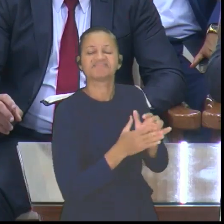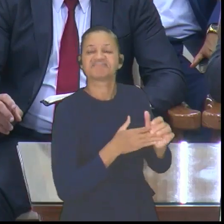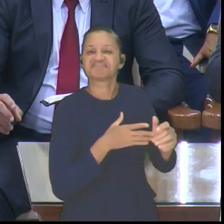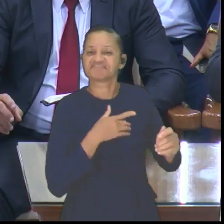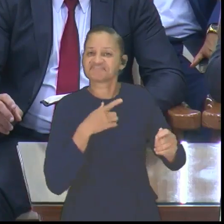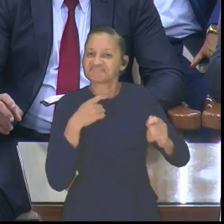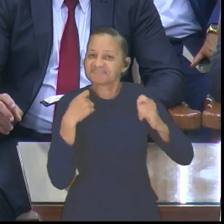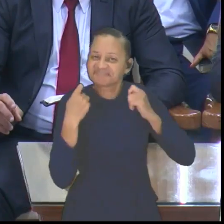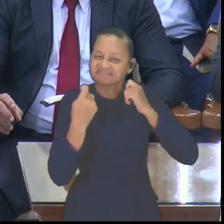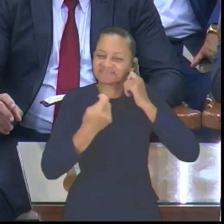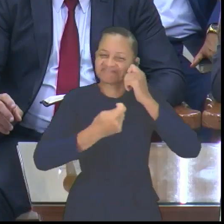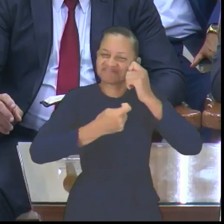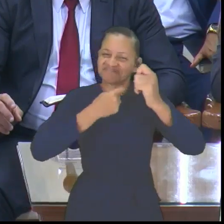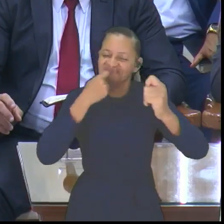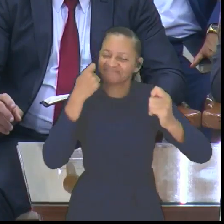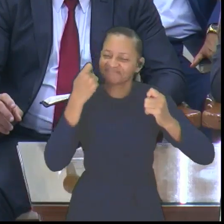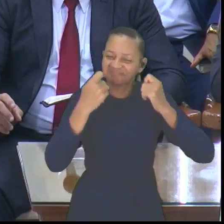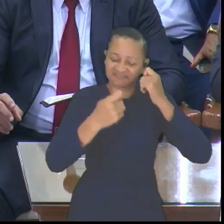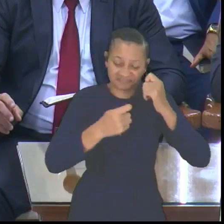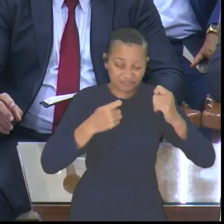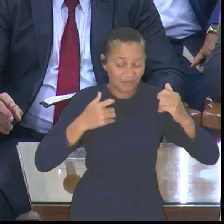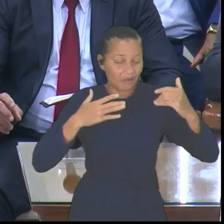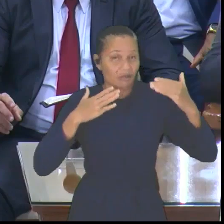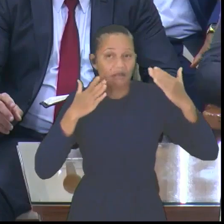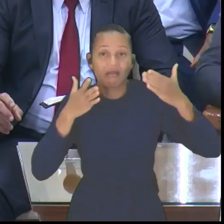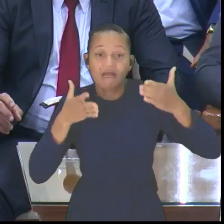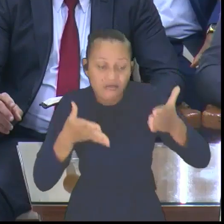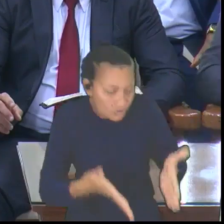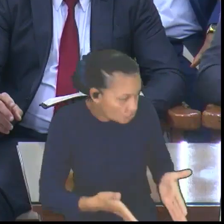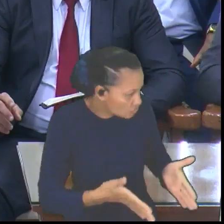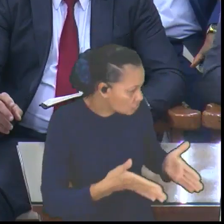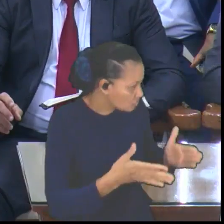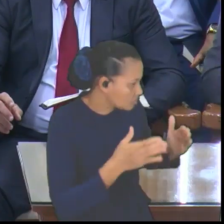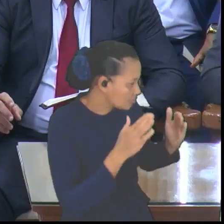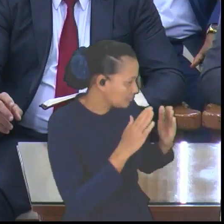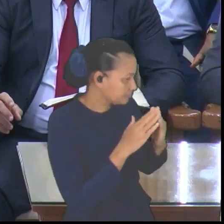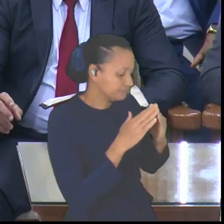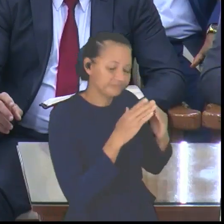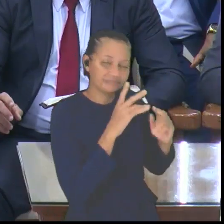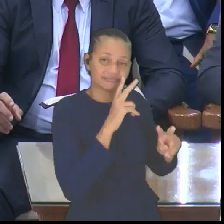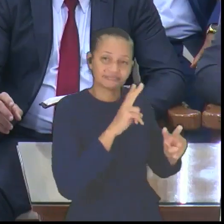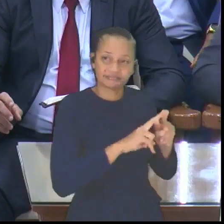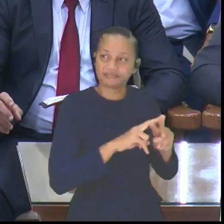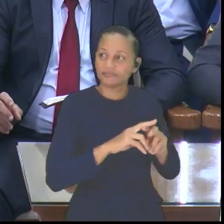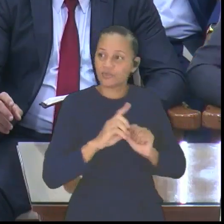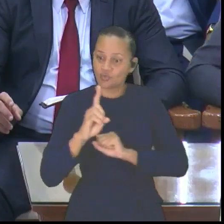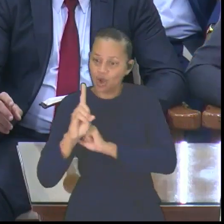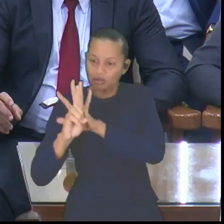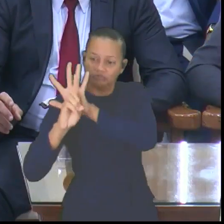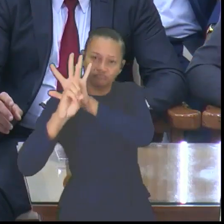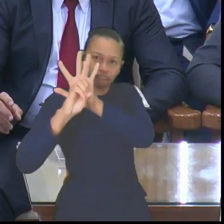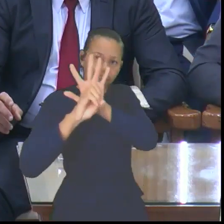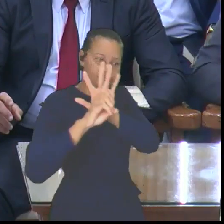Aleluia. E quando chegou na prisão, olha, e eis que sobreveio um anjo do Senhor.